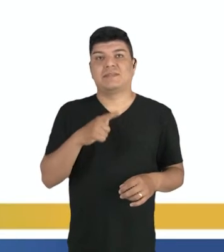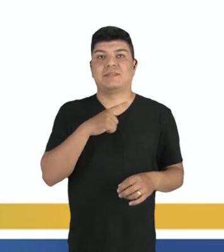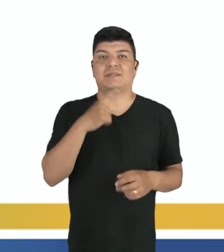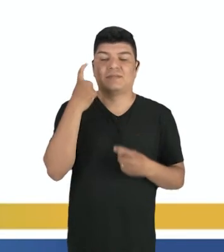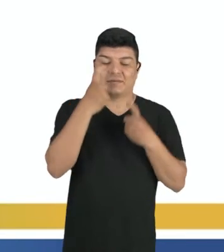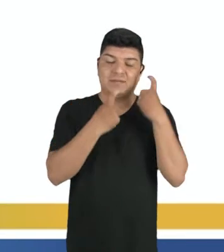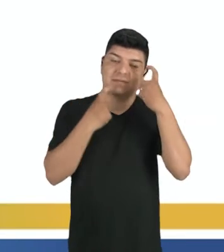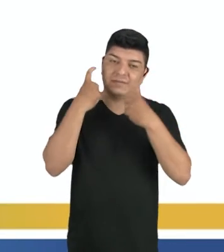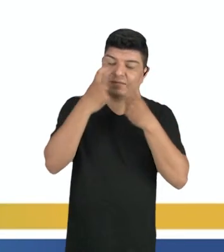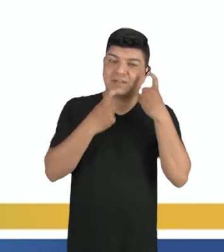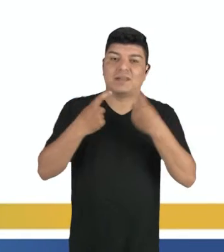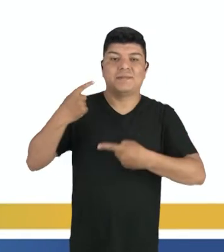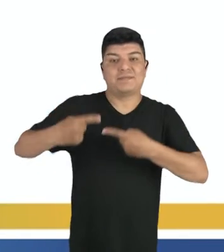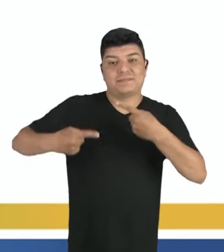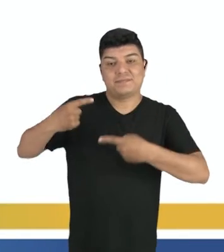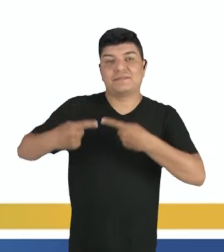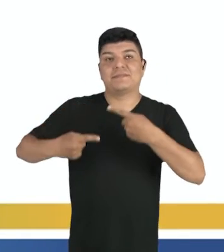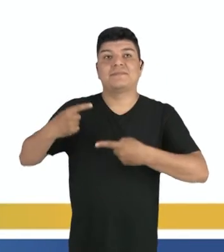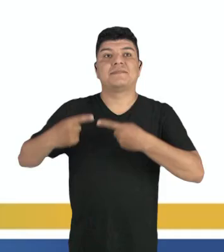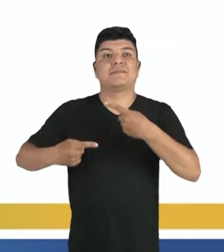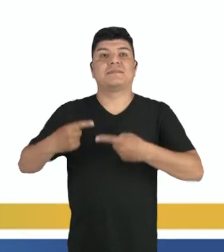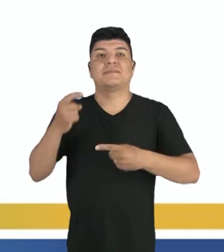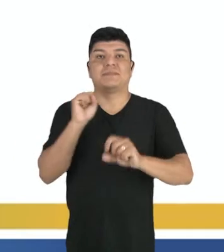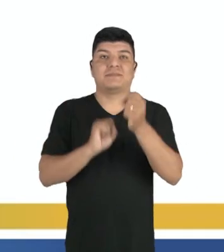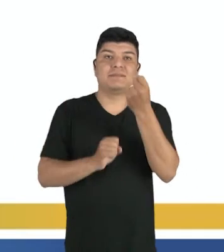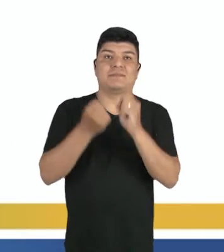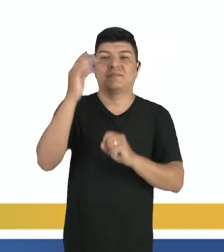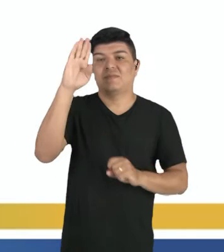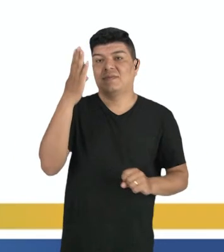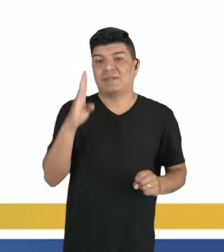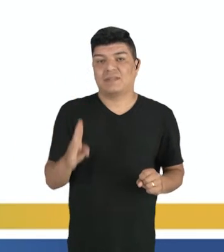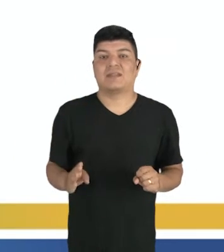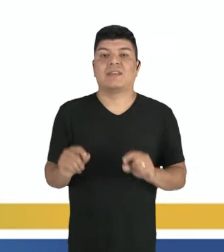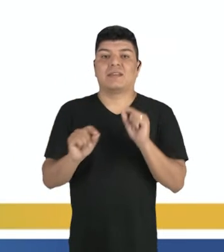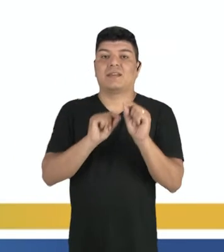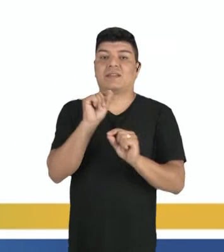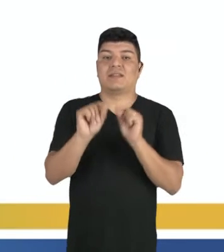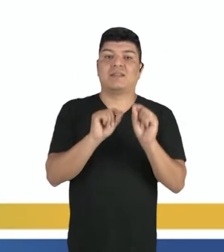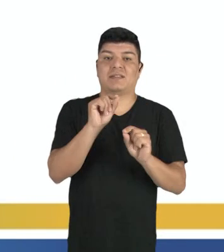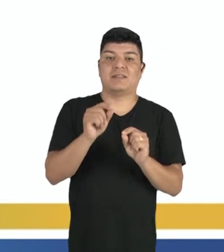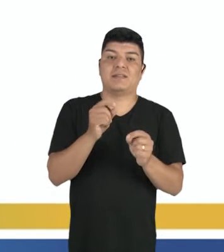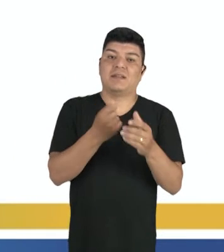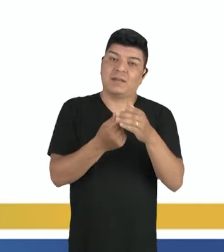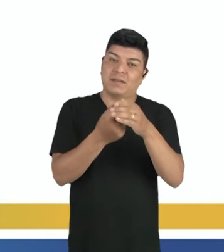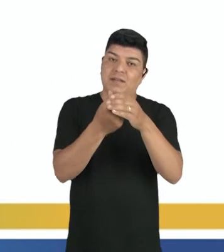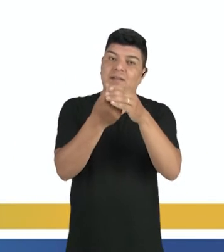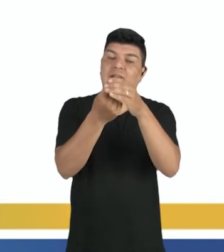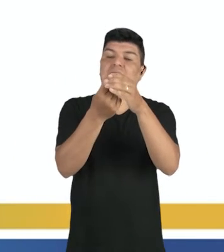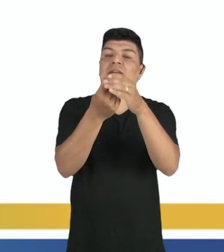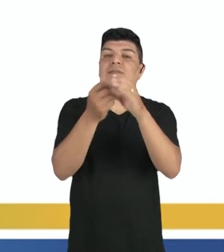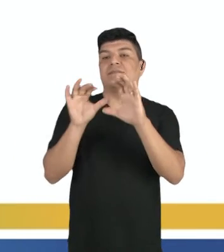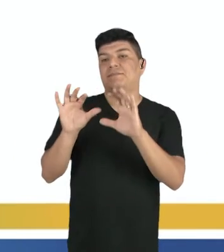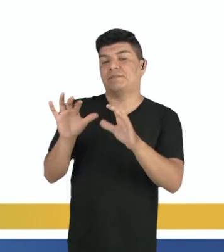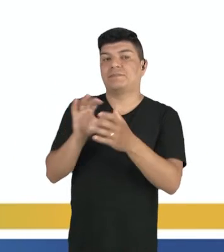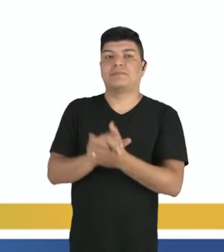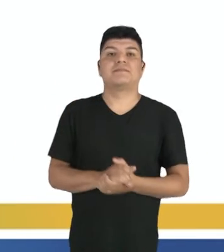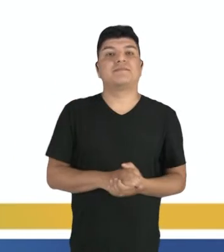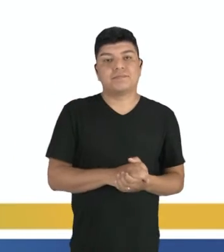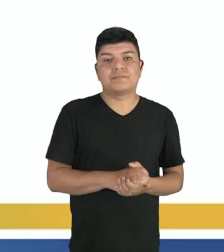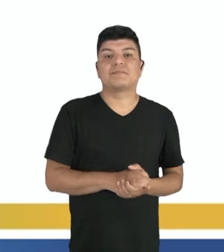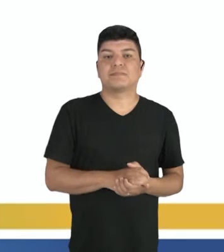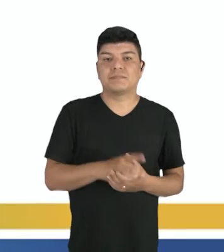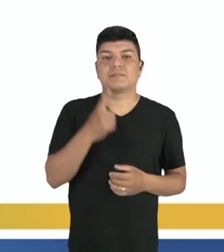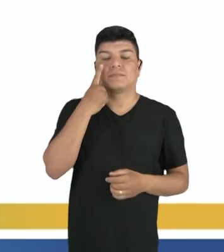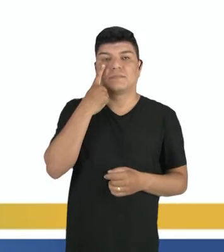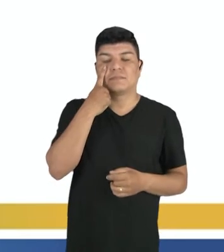tiveram uma preocupação política com a industrialização brasileira, promovendo investimentos no setor. Né?